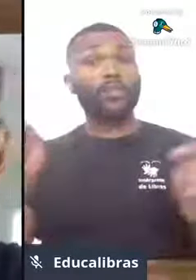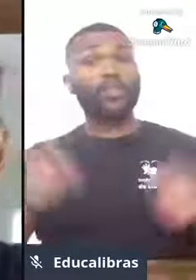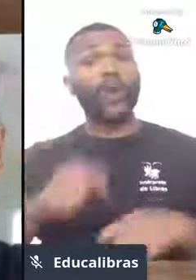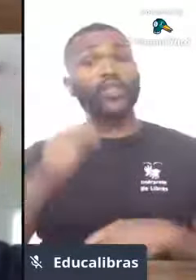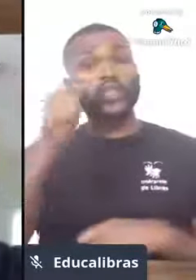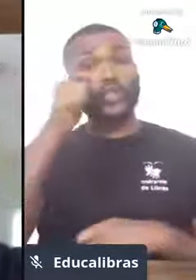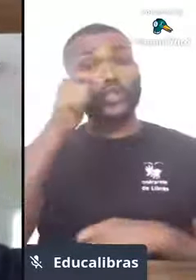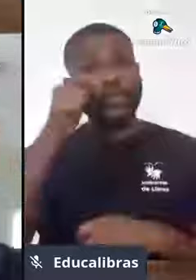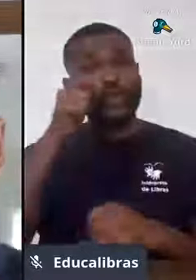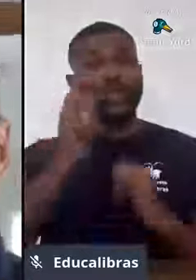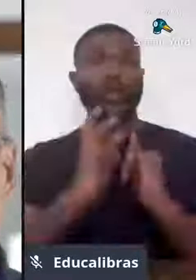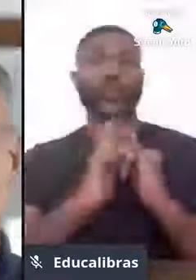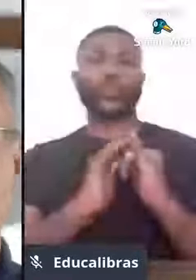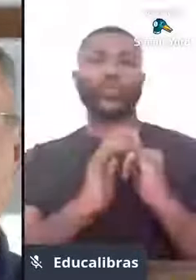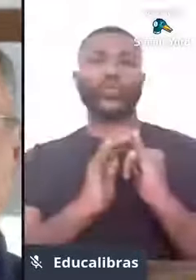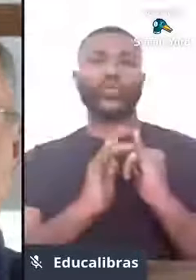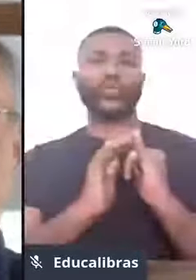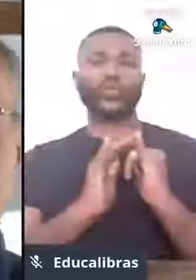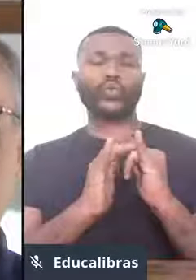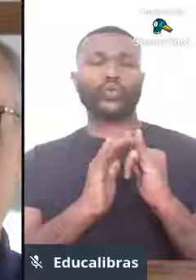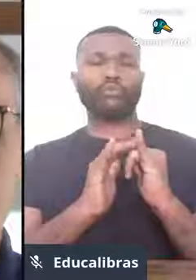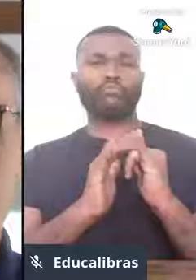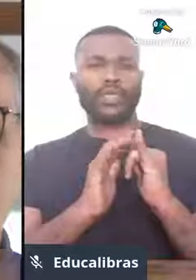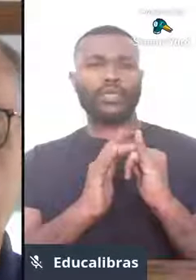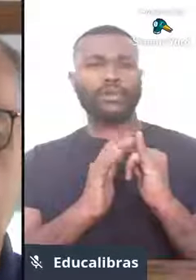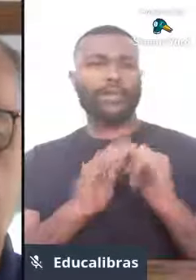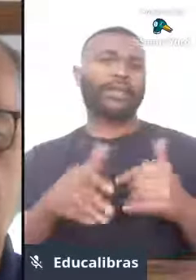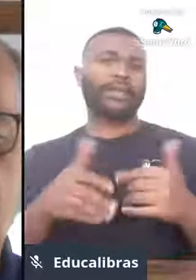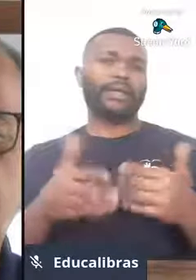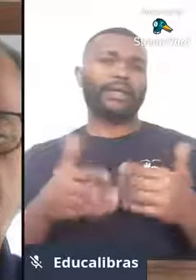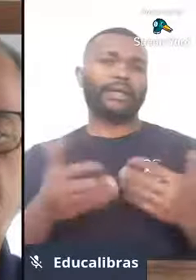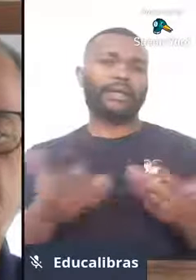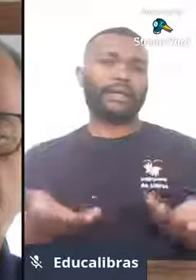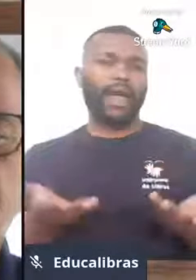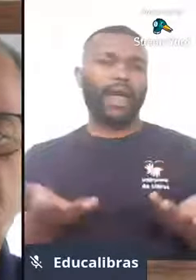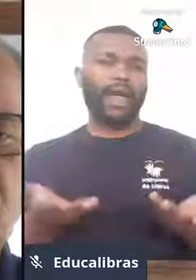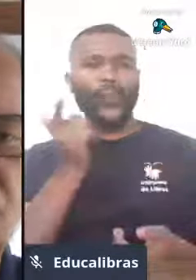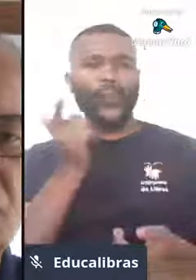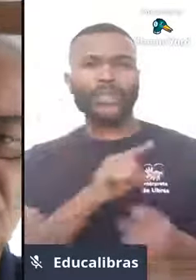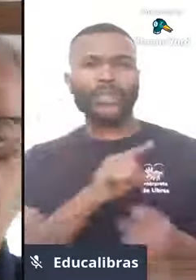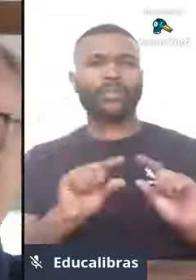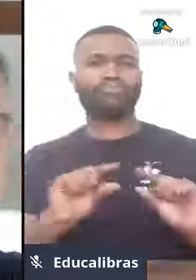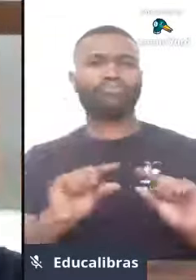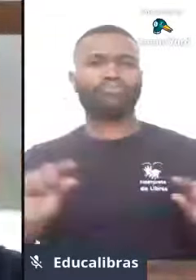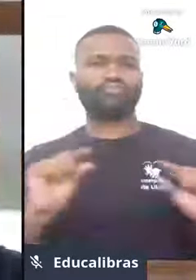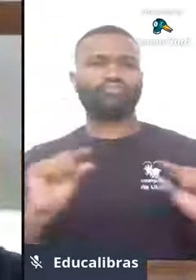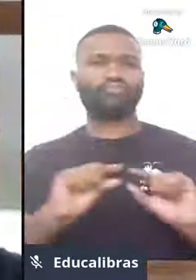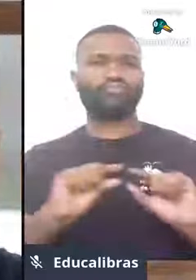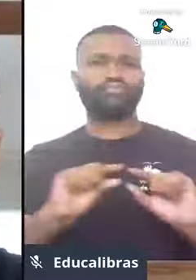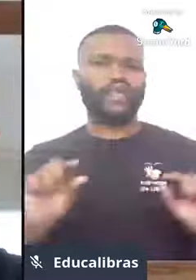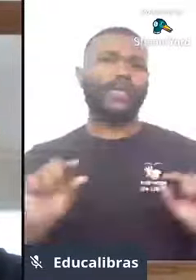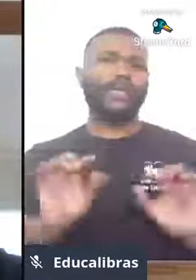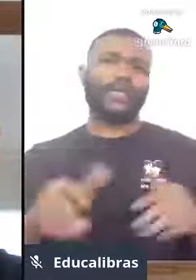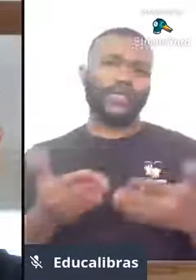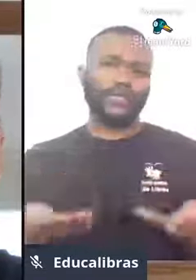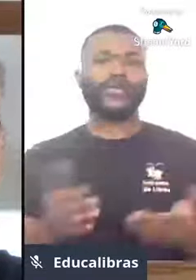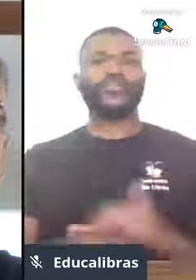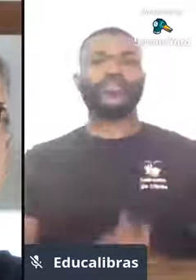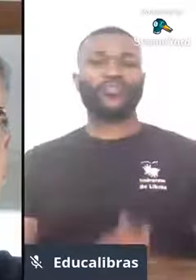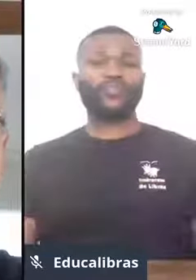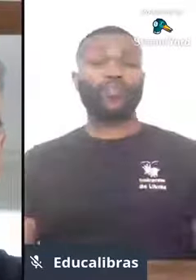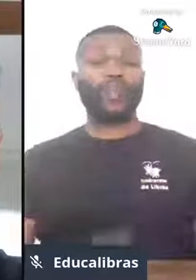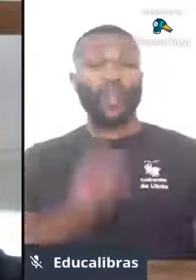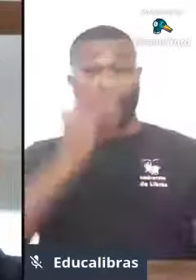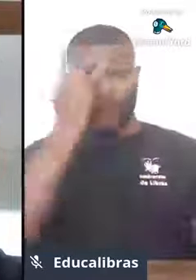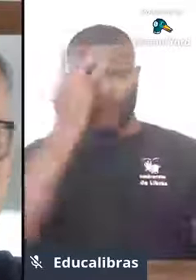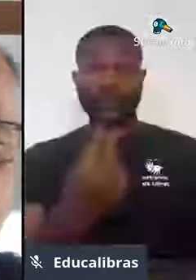para o YouTube, e o YouTube daí sim ele consegue dar legenda. Mas é isso aí, pessoal. Para quem está nos ouvindo, a gente